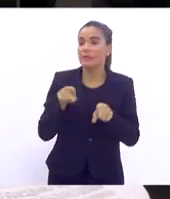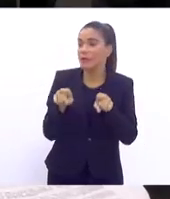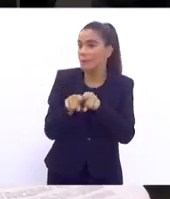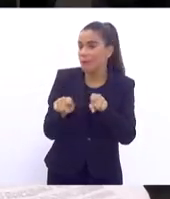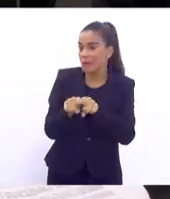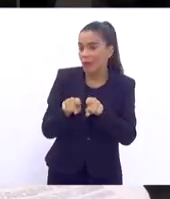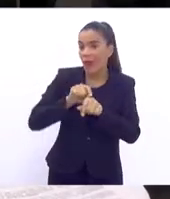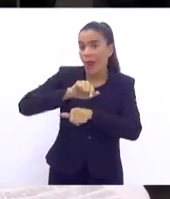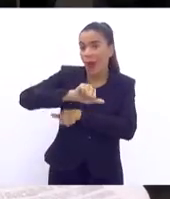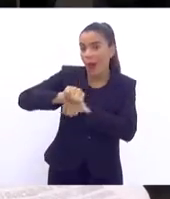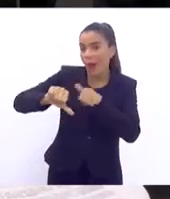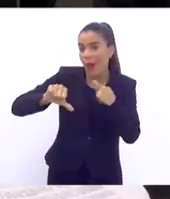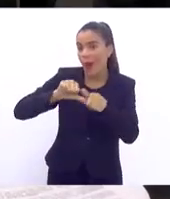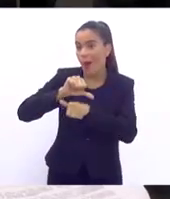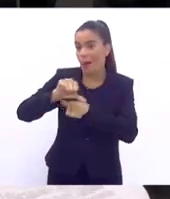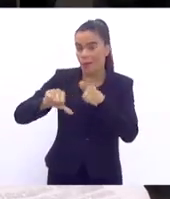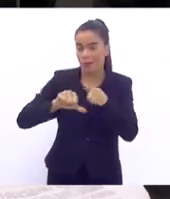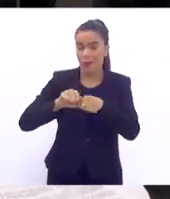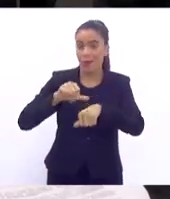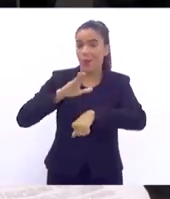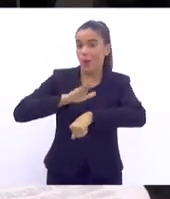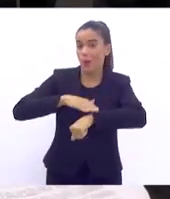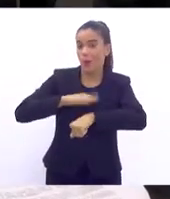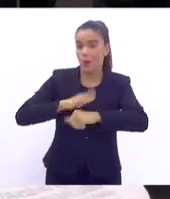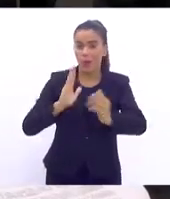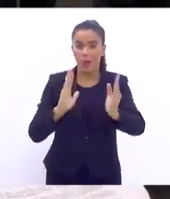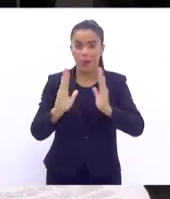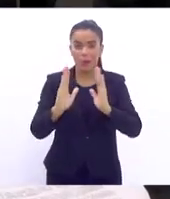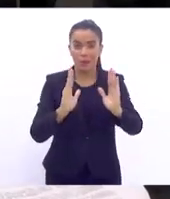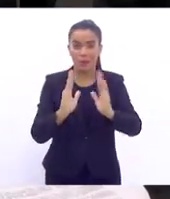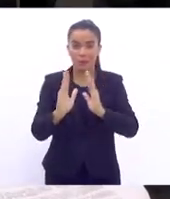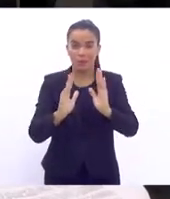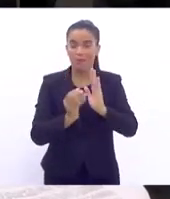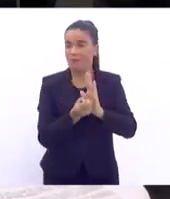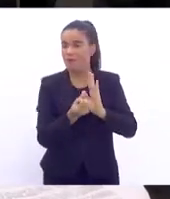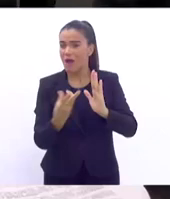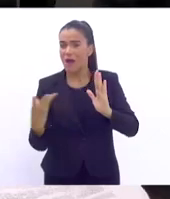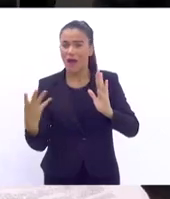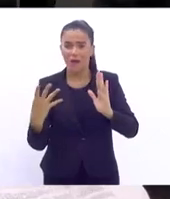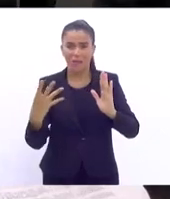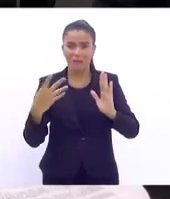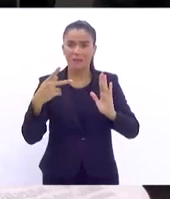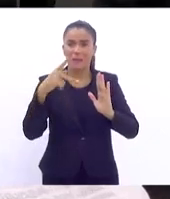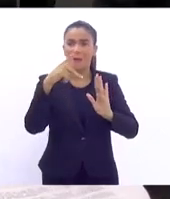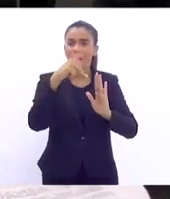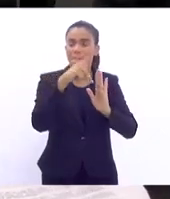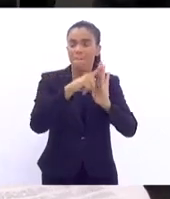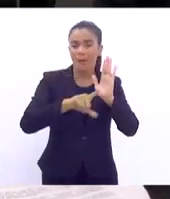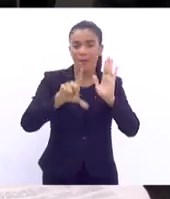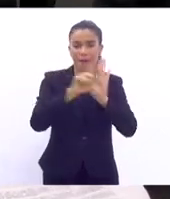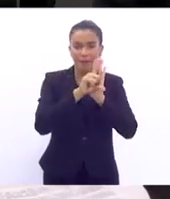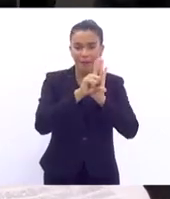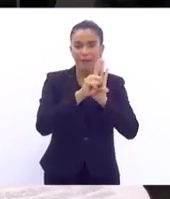alterando a temporalidade então uma série de peles que foram retirados da pauta a gente inclusive pode